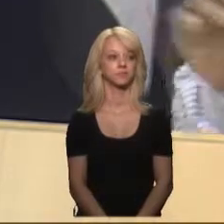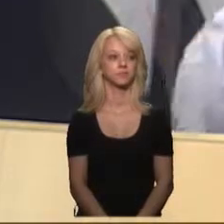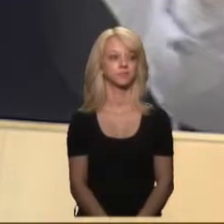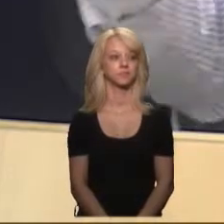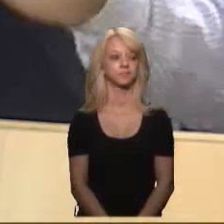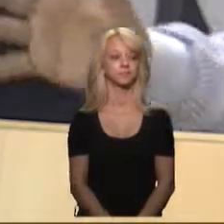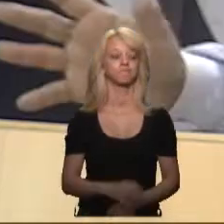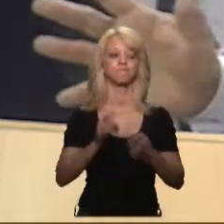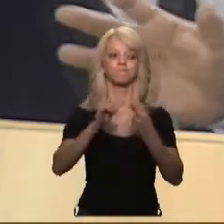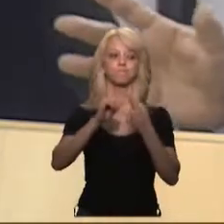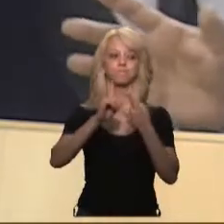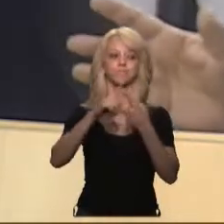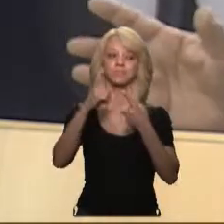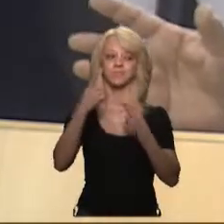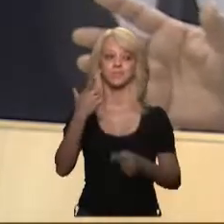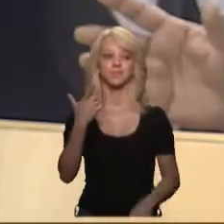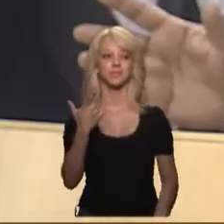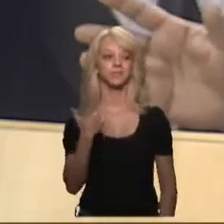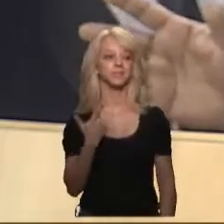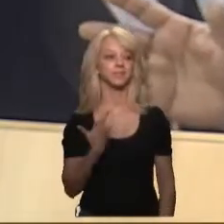É igual promoção nos mercados.